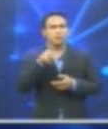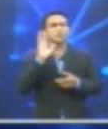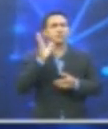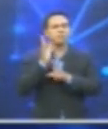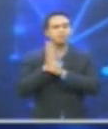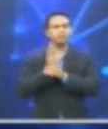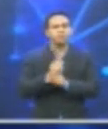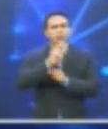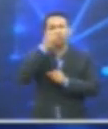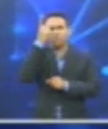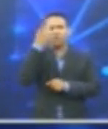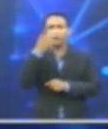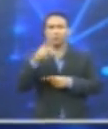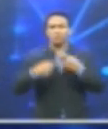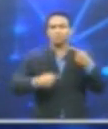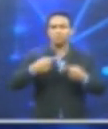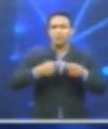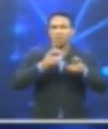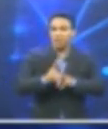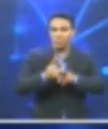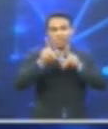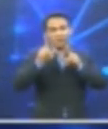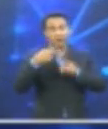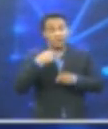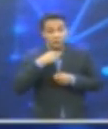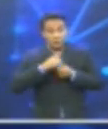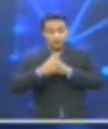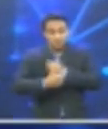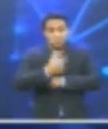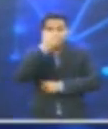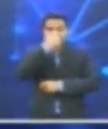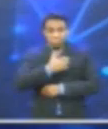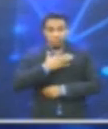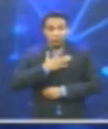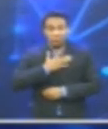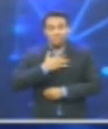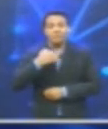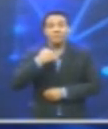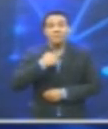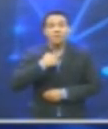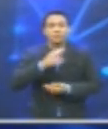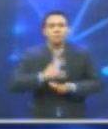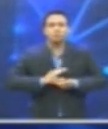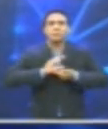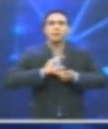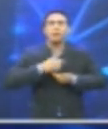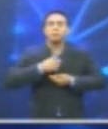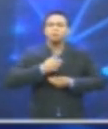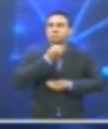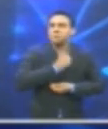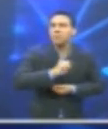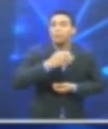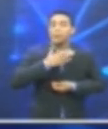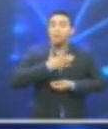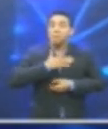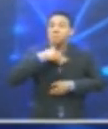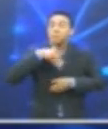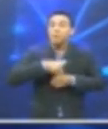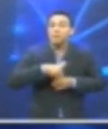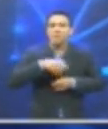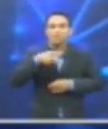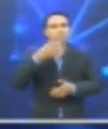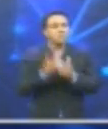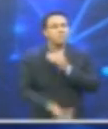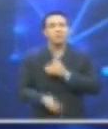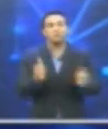política. Portanto, deputado, é diferente. Eu cumpri o meu papel, eu doei o meu capital para me eleger, o senhor não, o senhor perdeu e aderiu